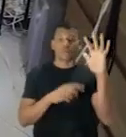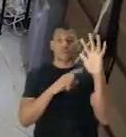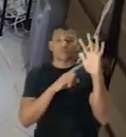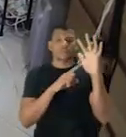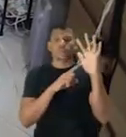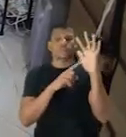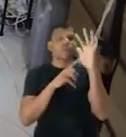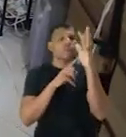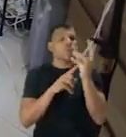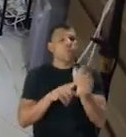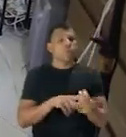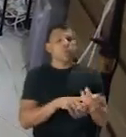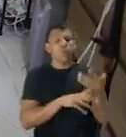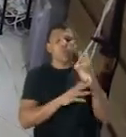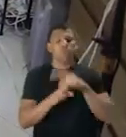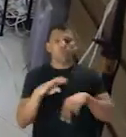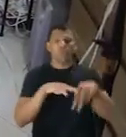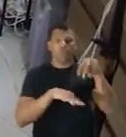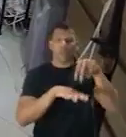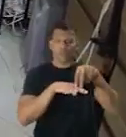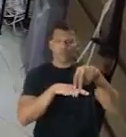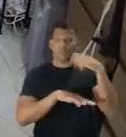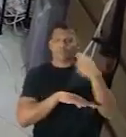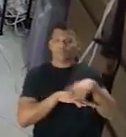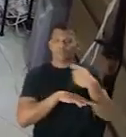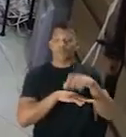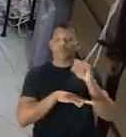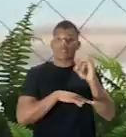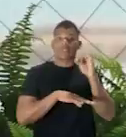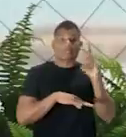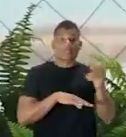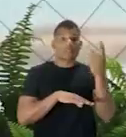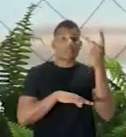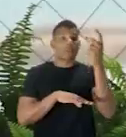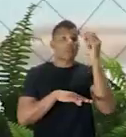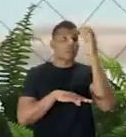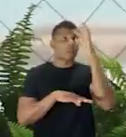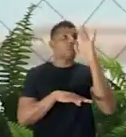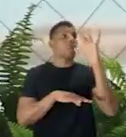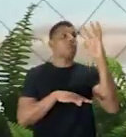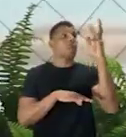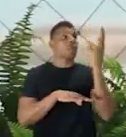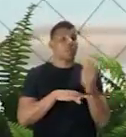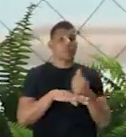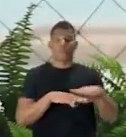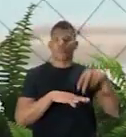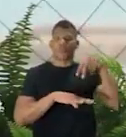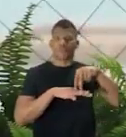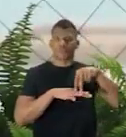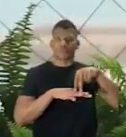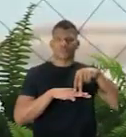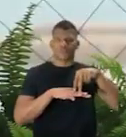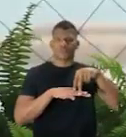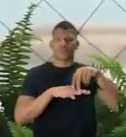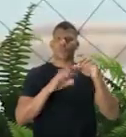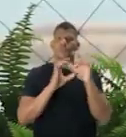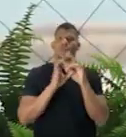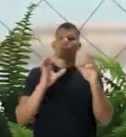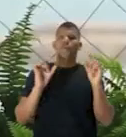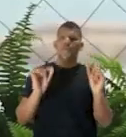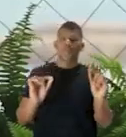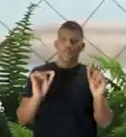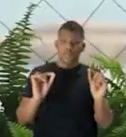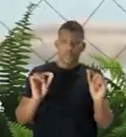é renascer se o velho sonho se desfaz. Se o tombo acontecer, saber